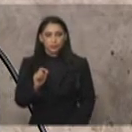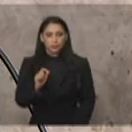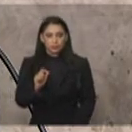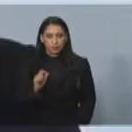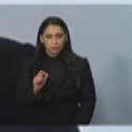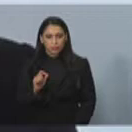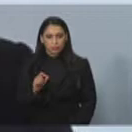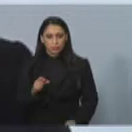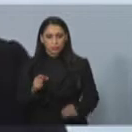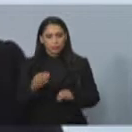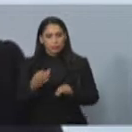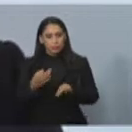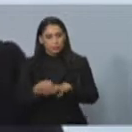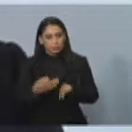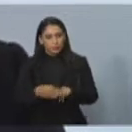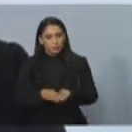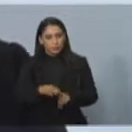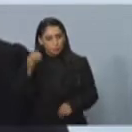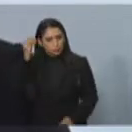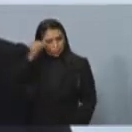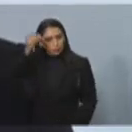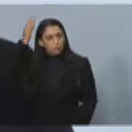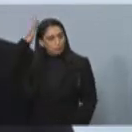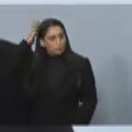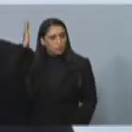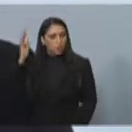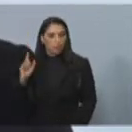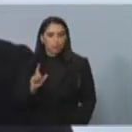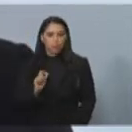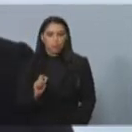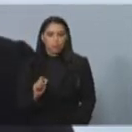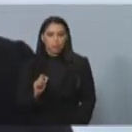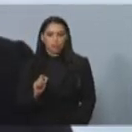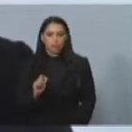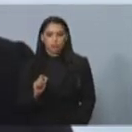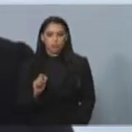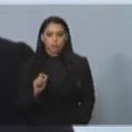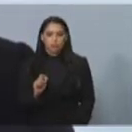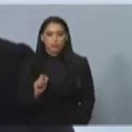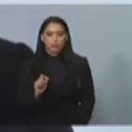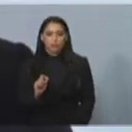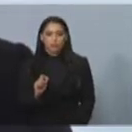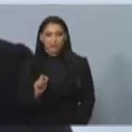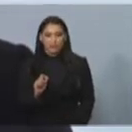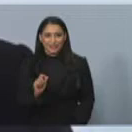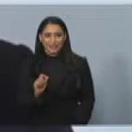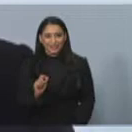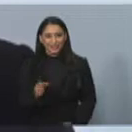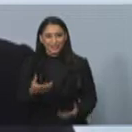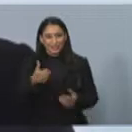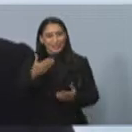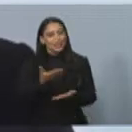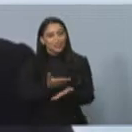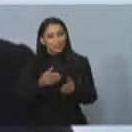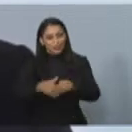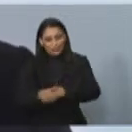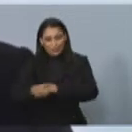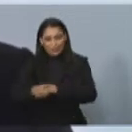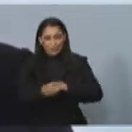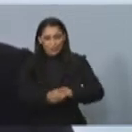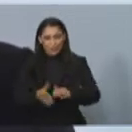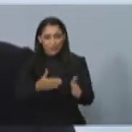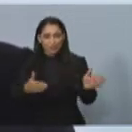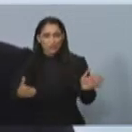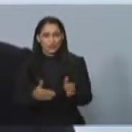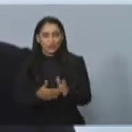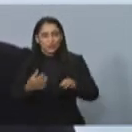Excelentíssimo senhor ministro presidente Luiz Fux, excelentíssimo senhor ministro relator Gilmar Mendes, excelentíssimas senhoras ministras, excelentíssimos senhores ministros, eminente